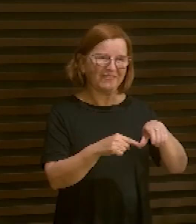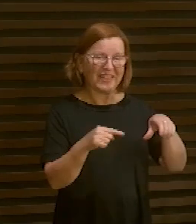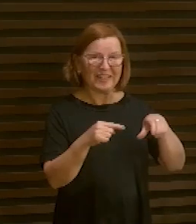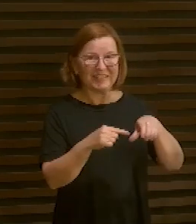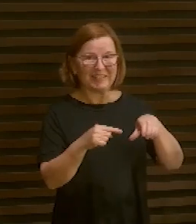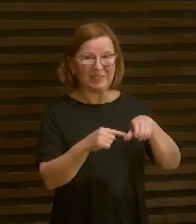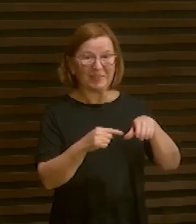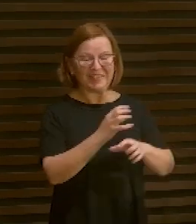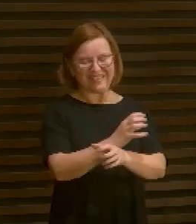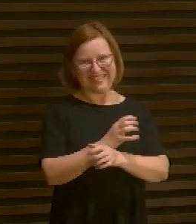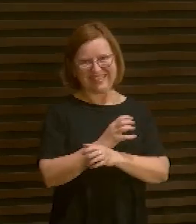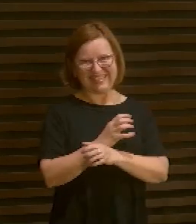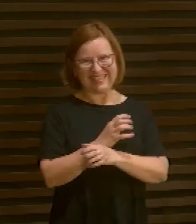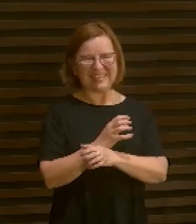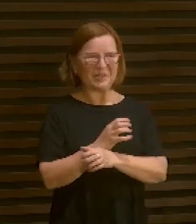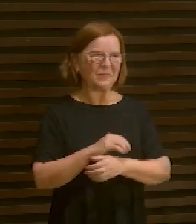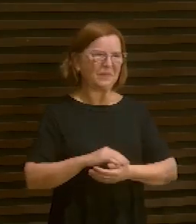A tumba vazia